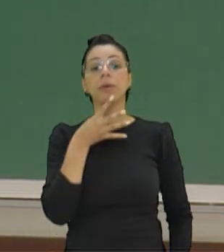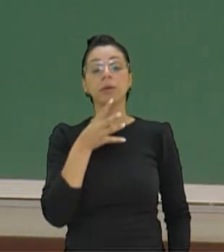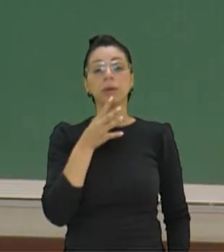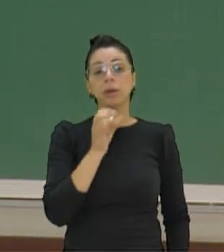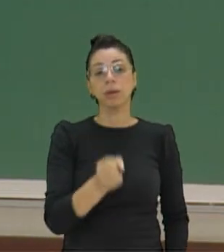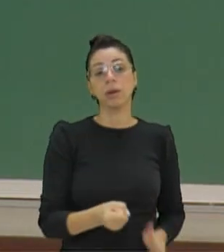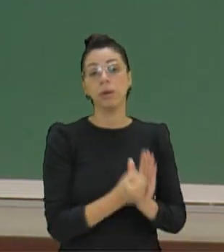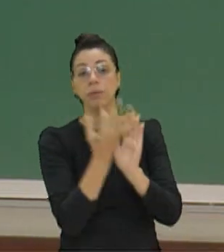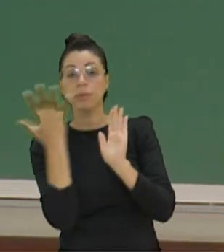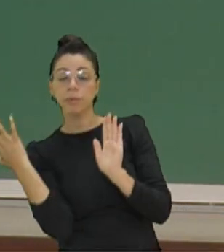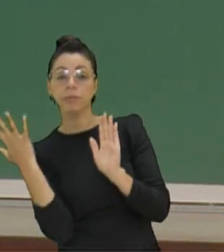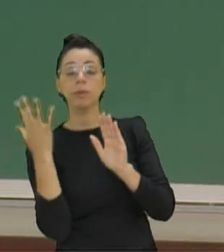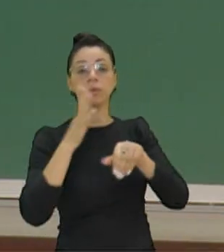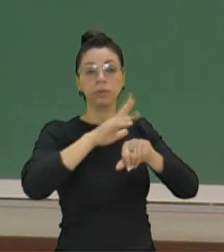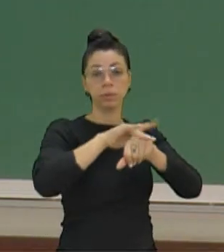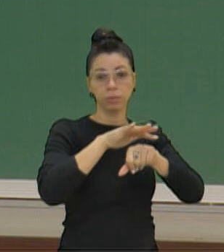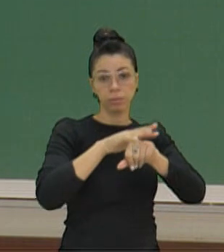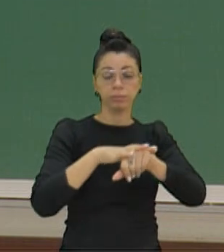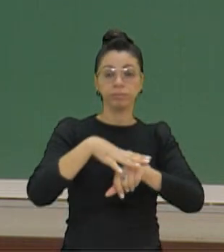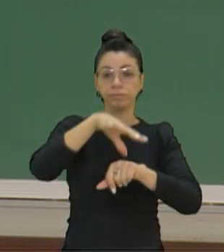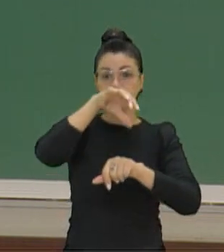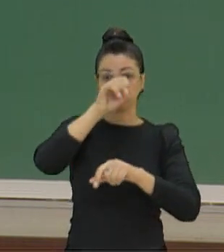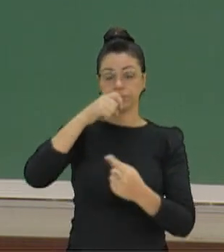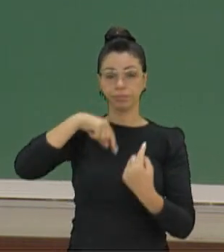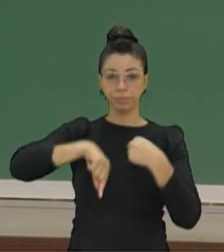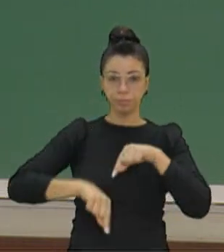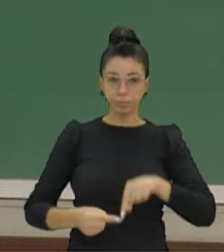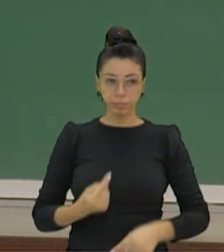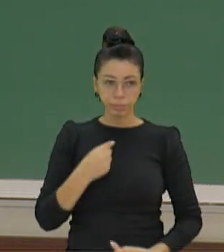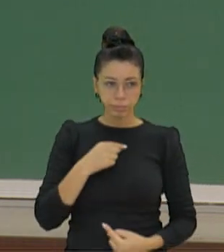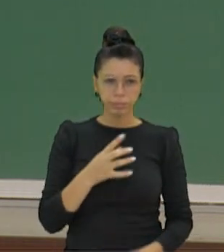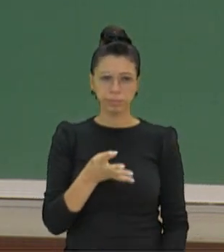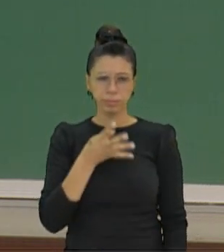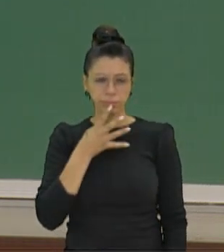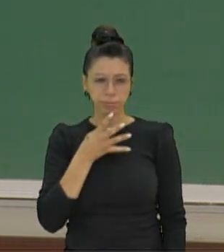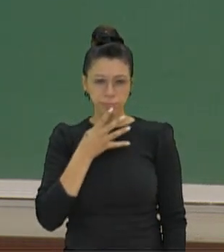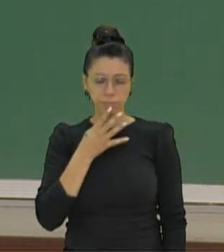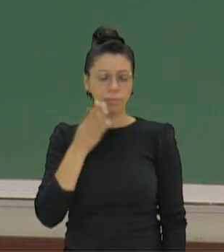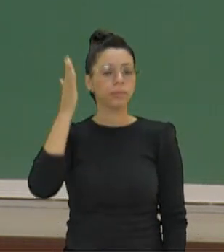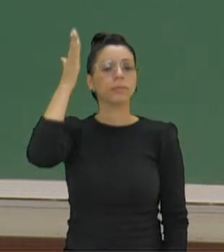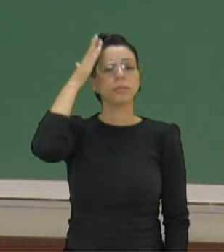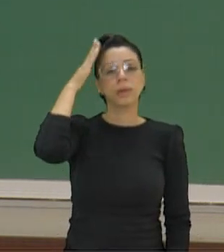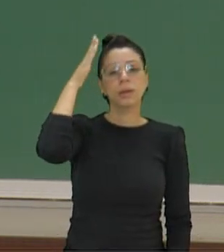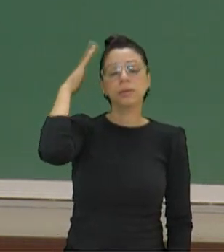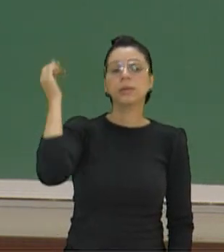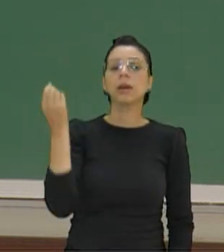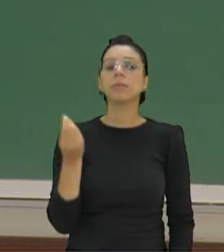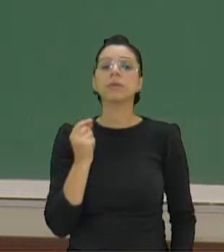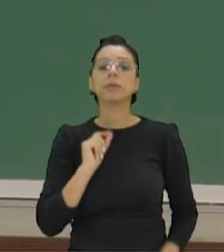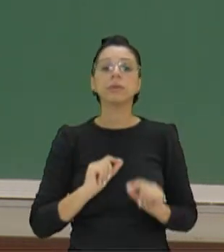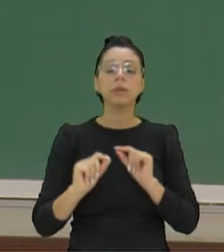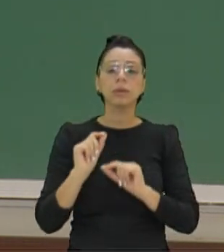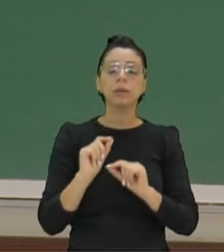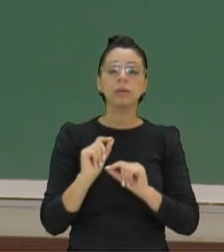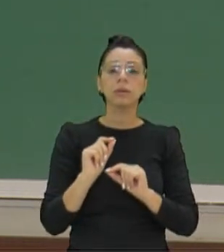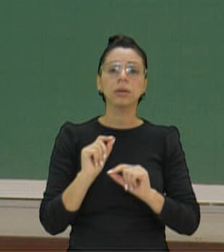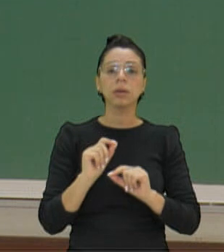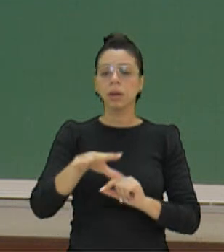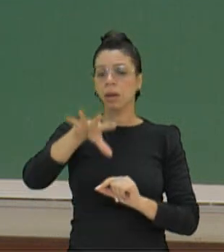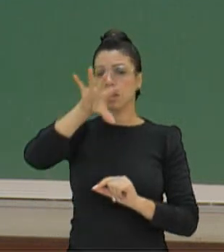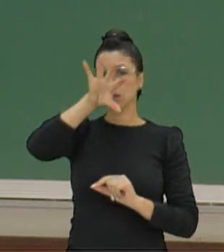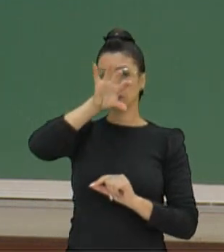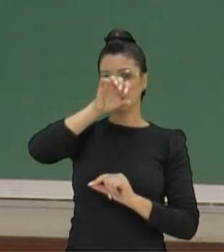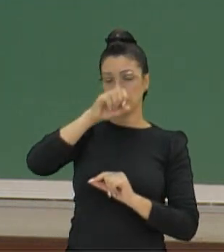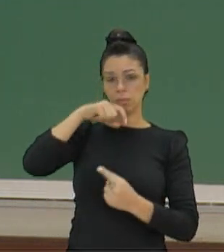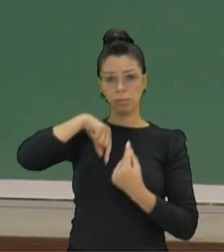doenças respiratórias. Será que você conhece? Sabe dizer que doença é respiratória ou não? Sabe o